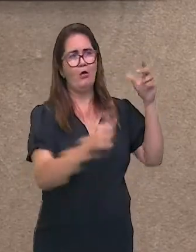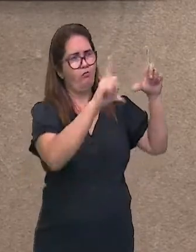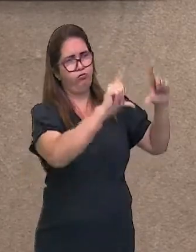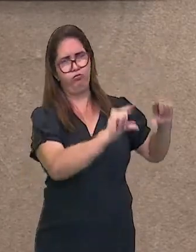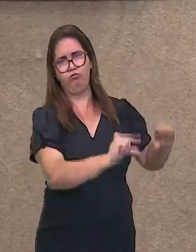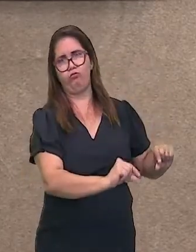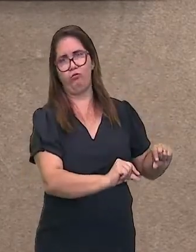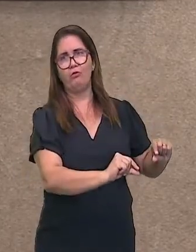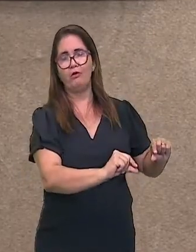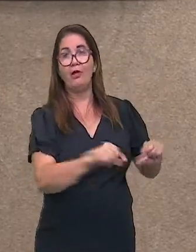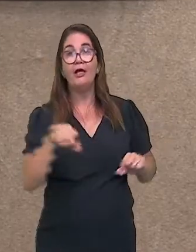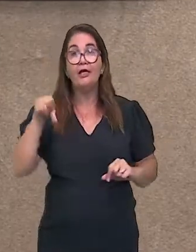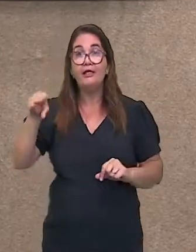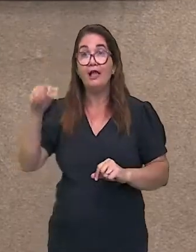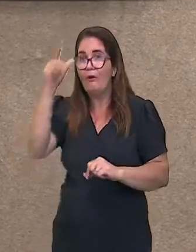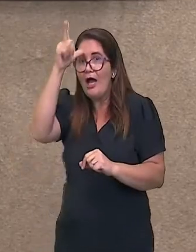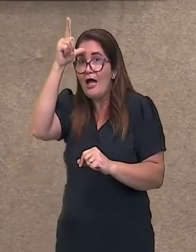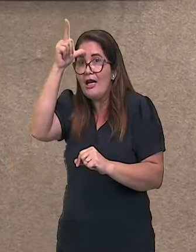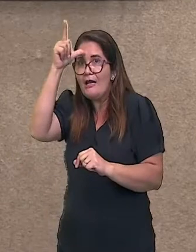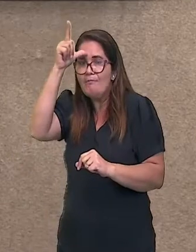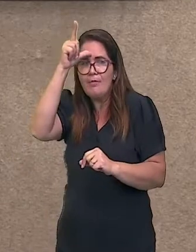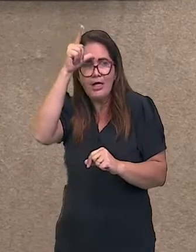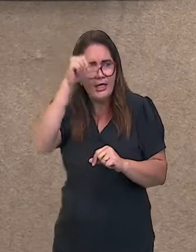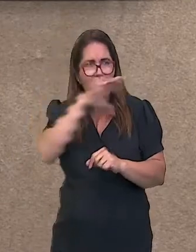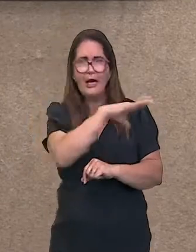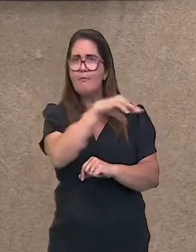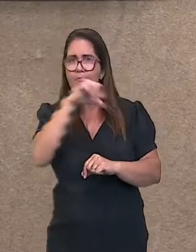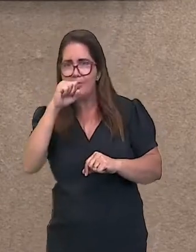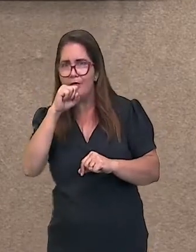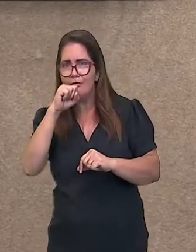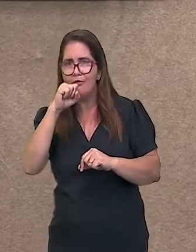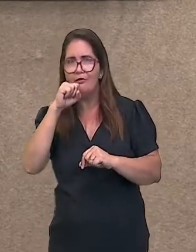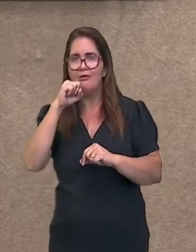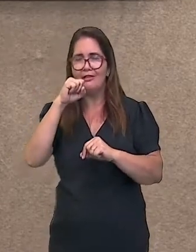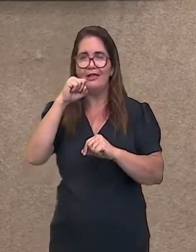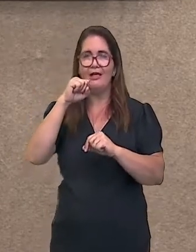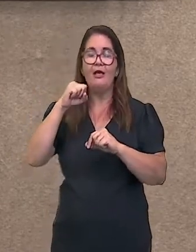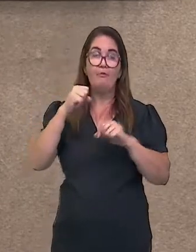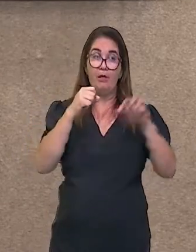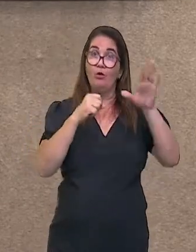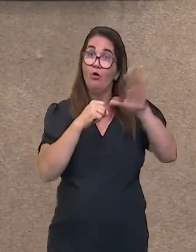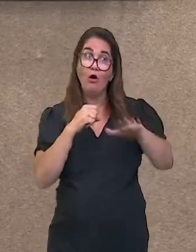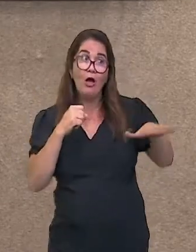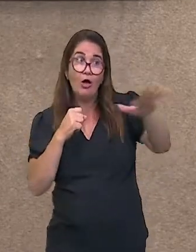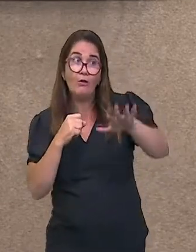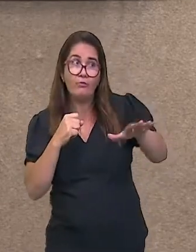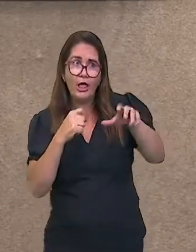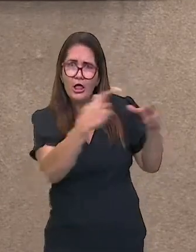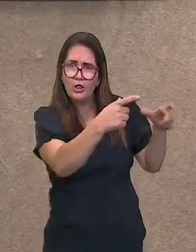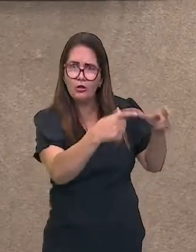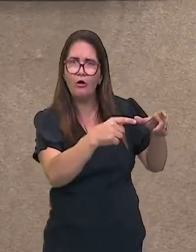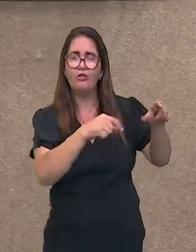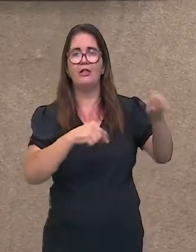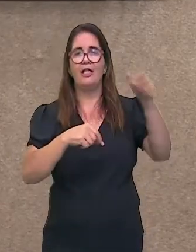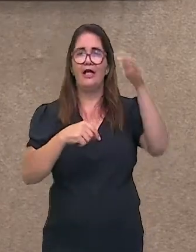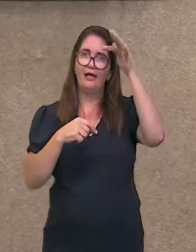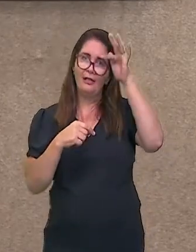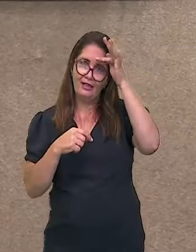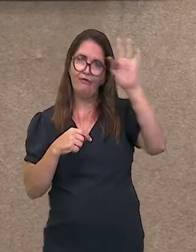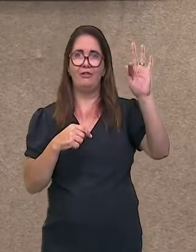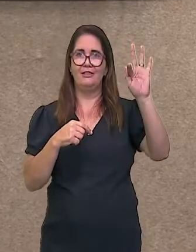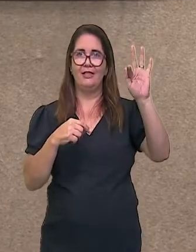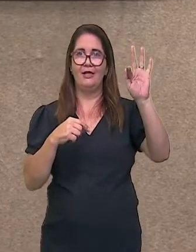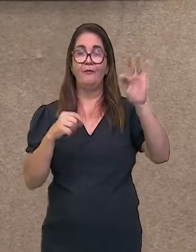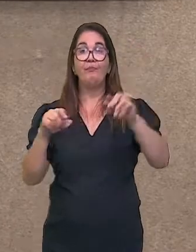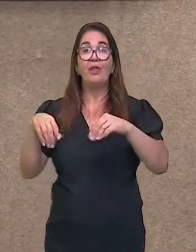França. Então, eram nações que sempre guerreavam em função dessa região. Após o fim deste conflito, a